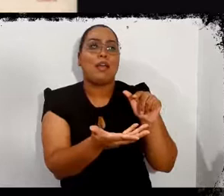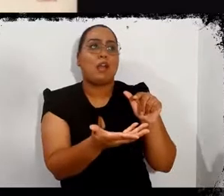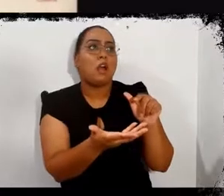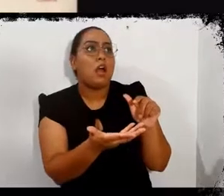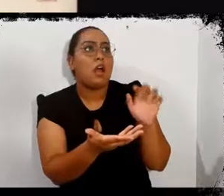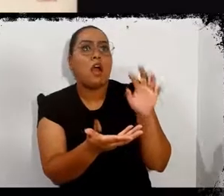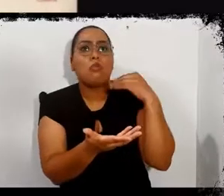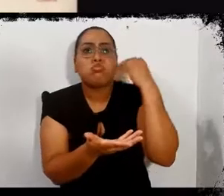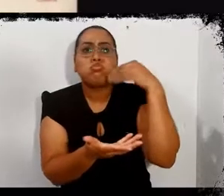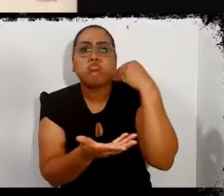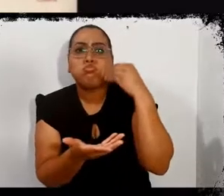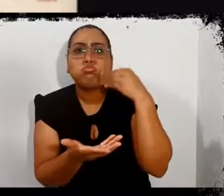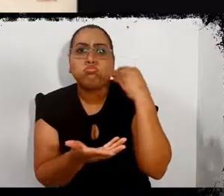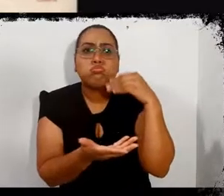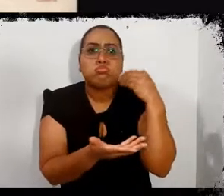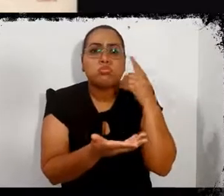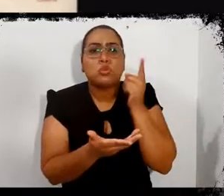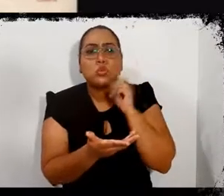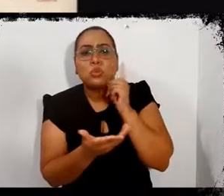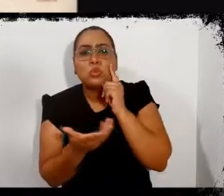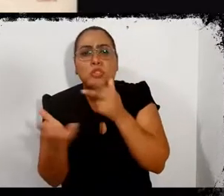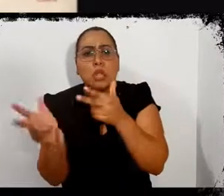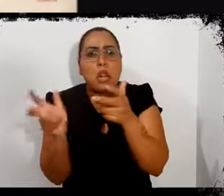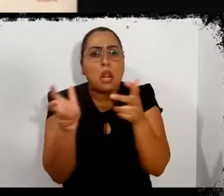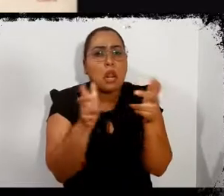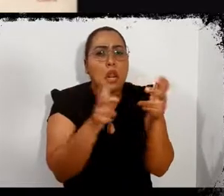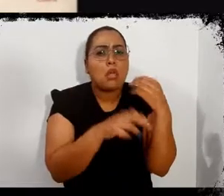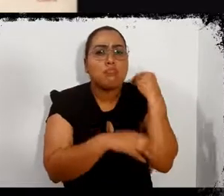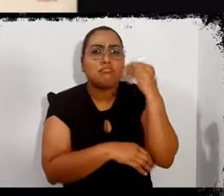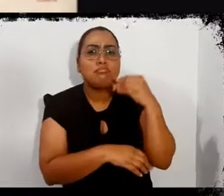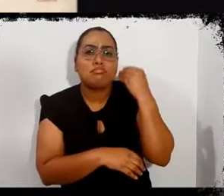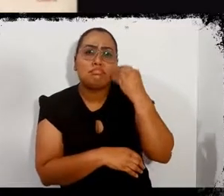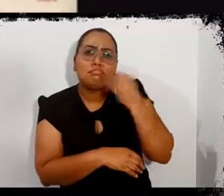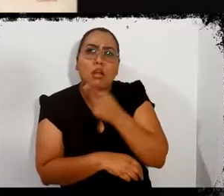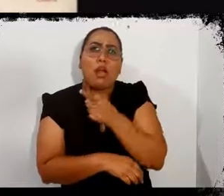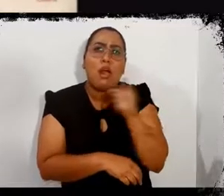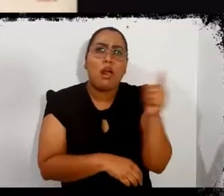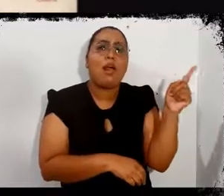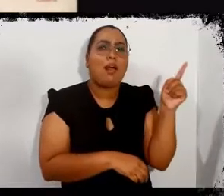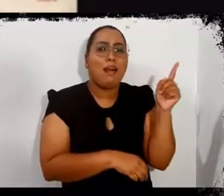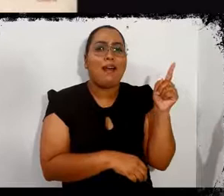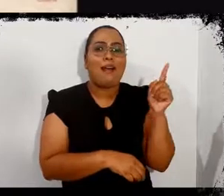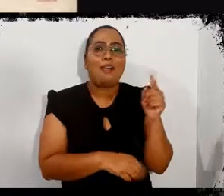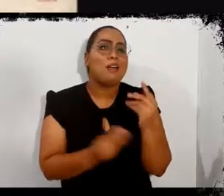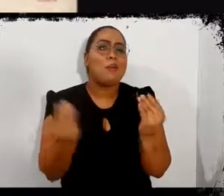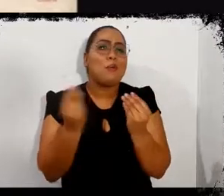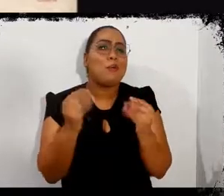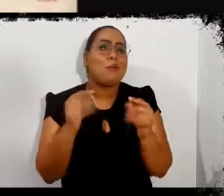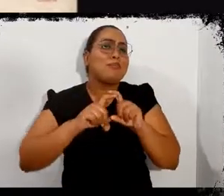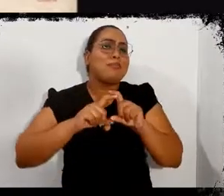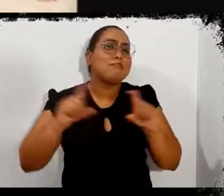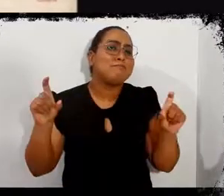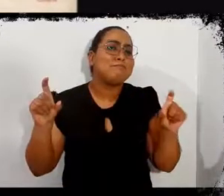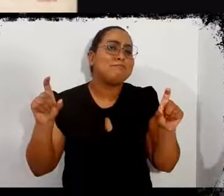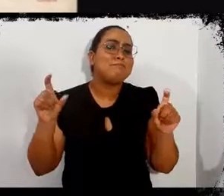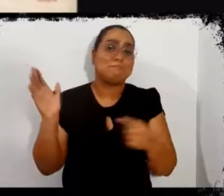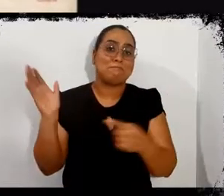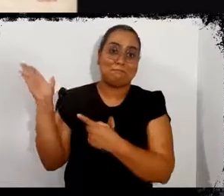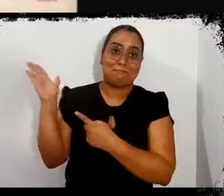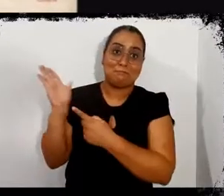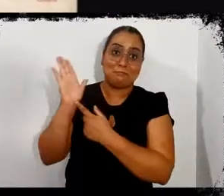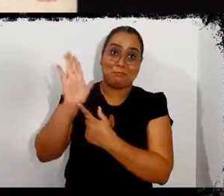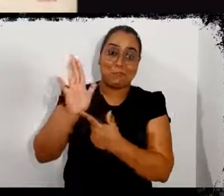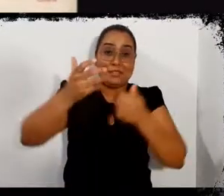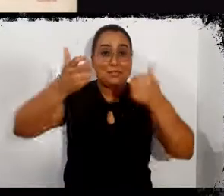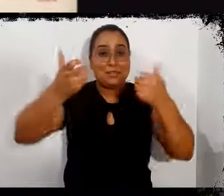linguista, é, na verdade, o conto popular. Não é o conto literário, ele não se refere ao